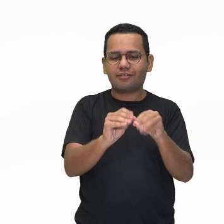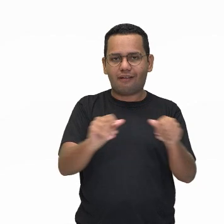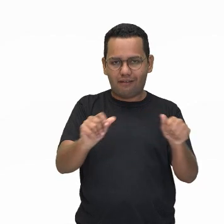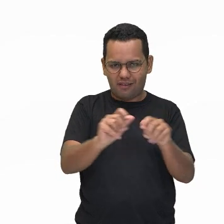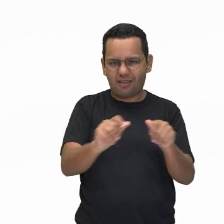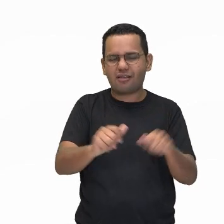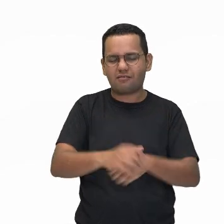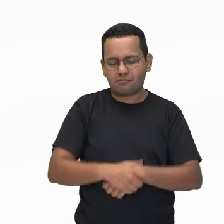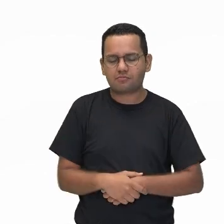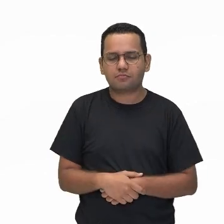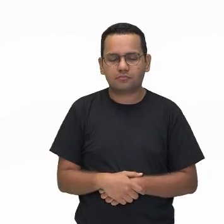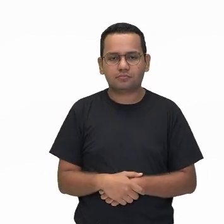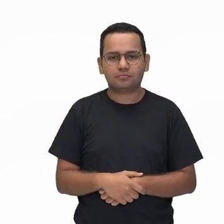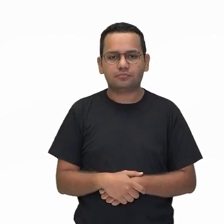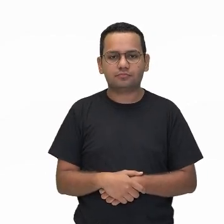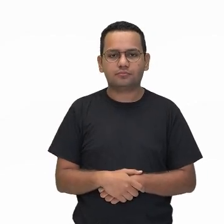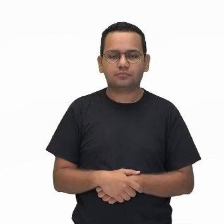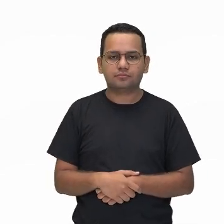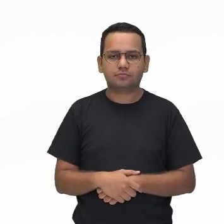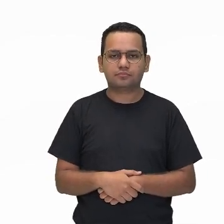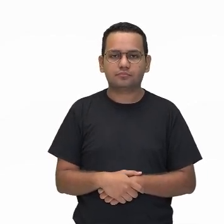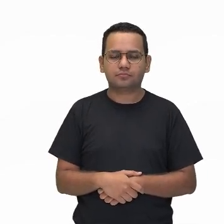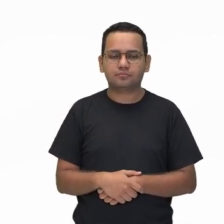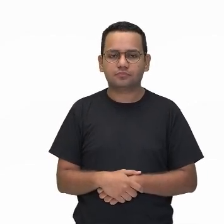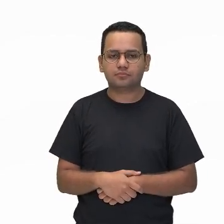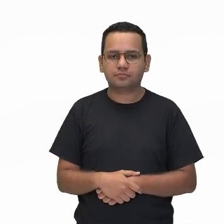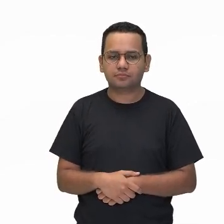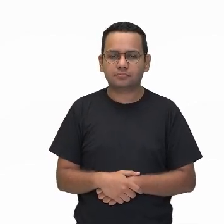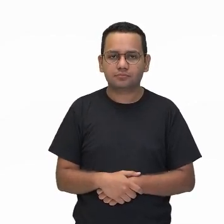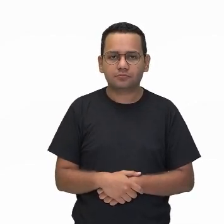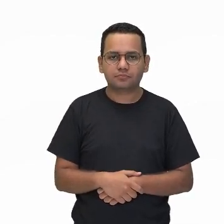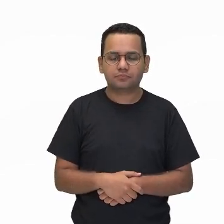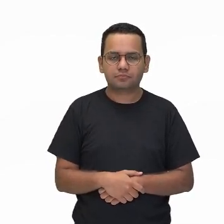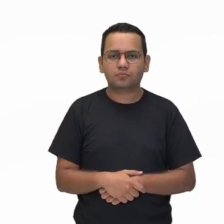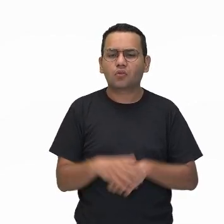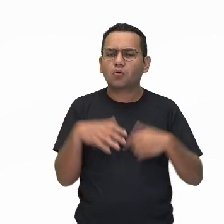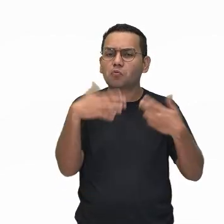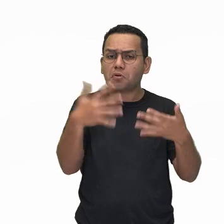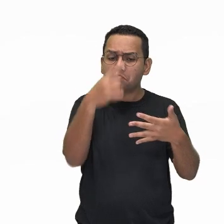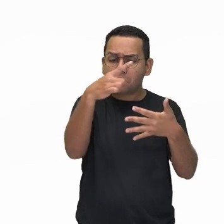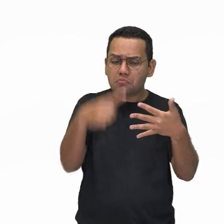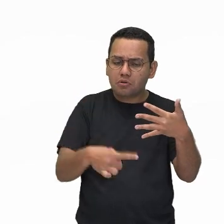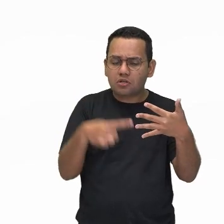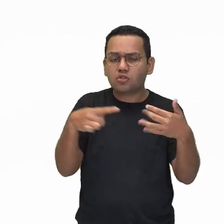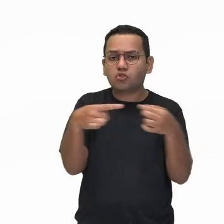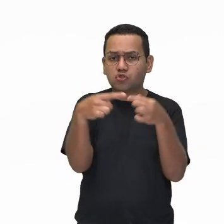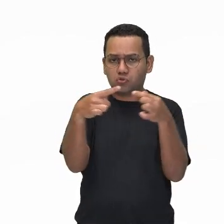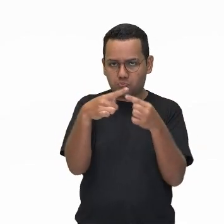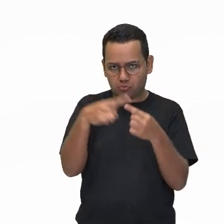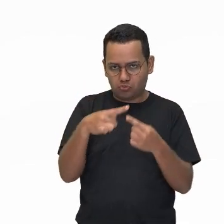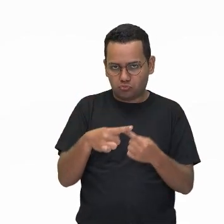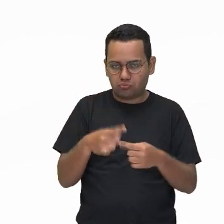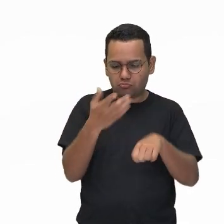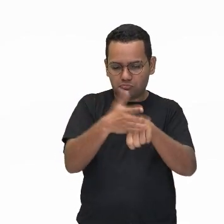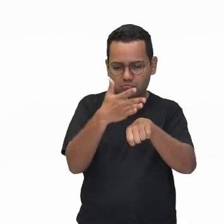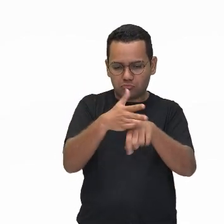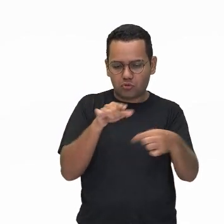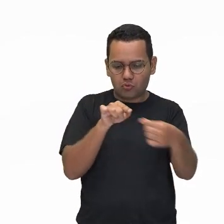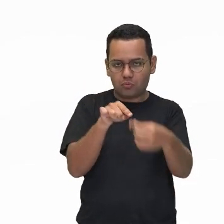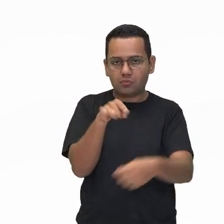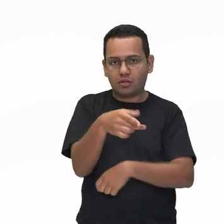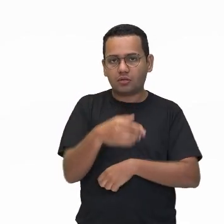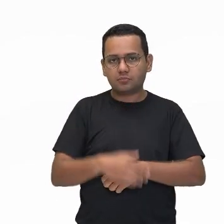aventura na natureza em meio terrestre Então vamos relembrar quais são essas atividades que são feitas aí no meio